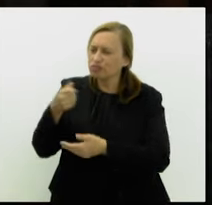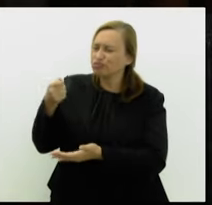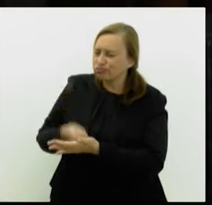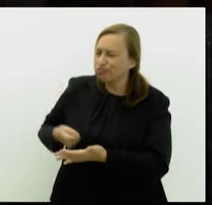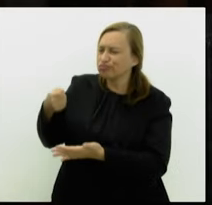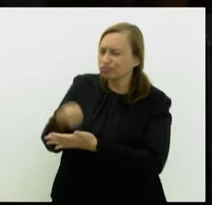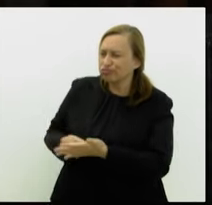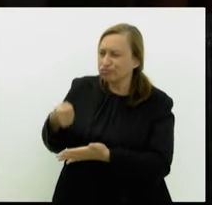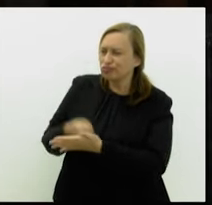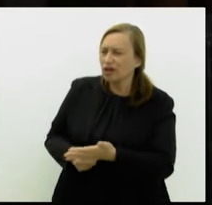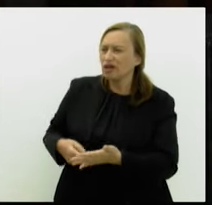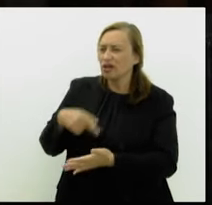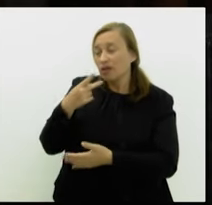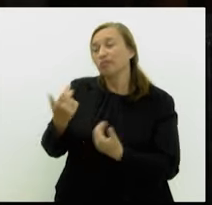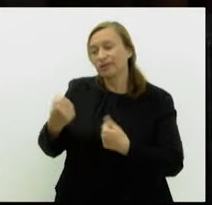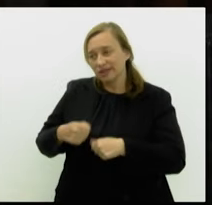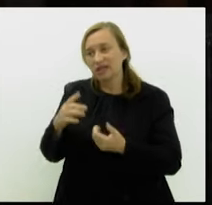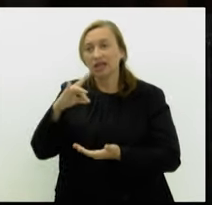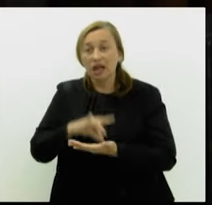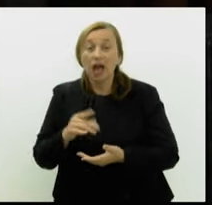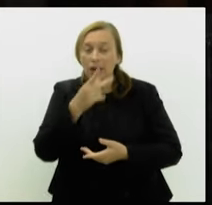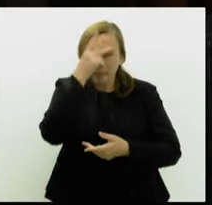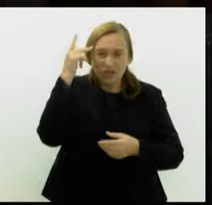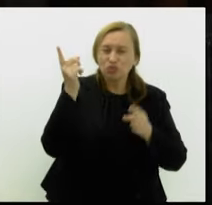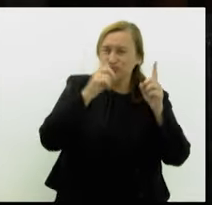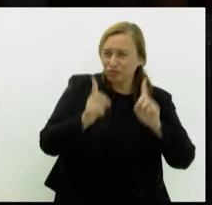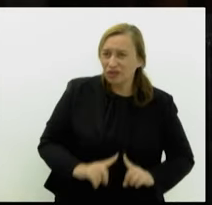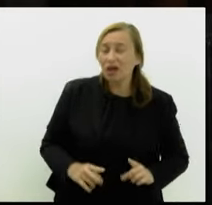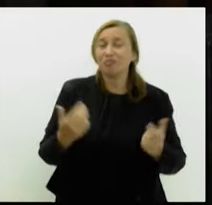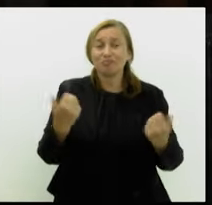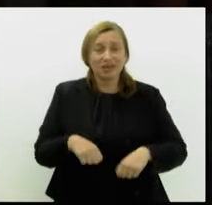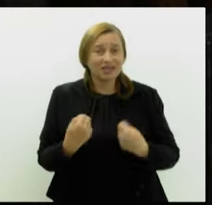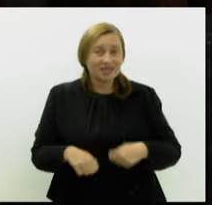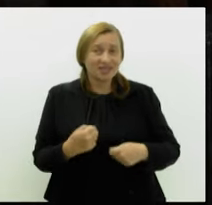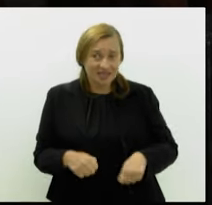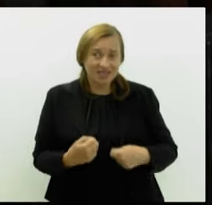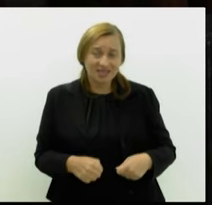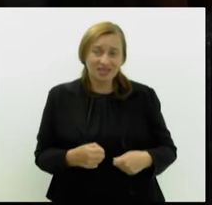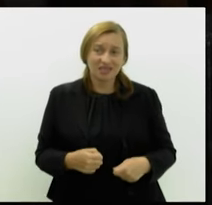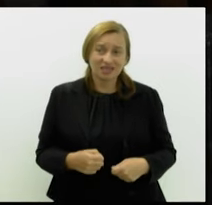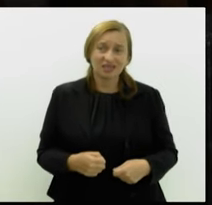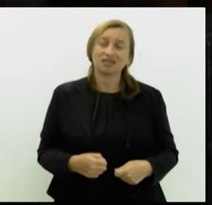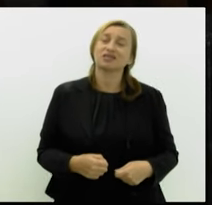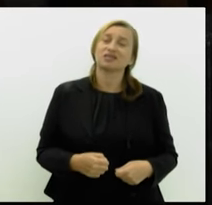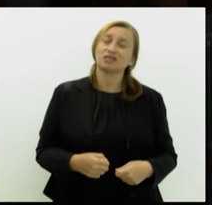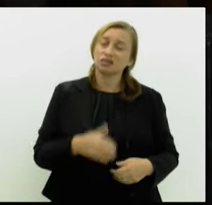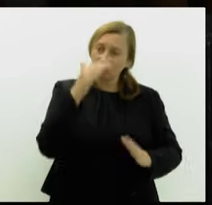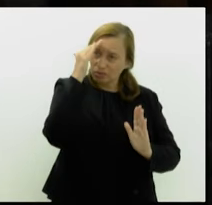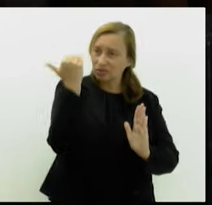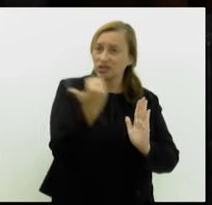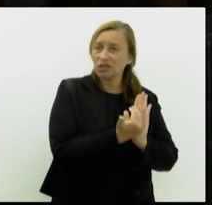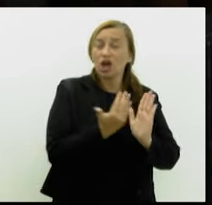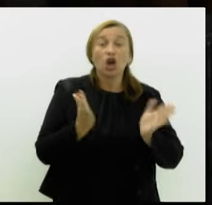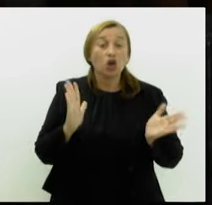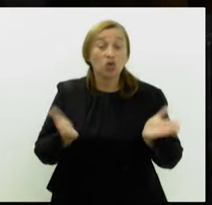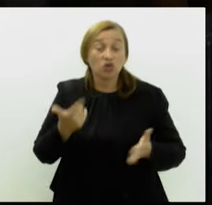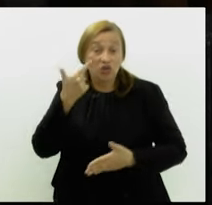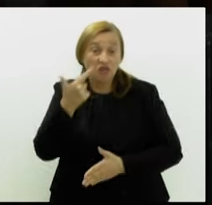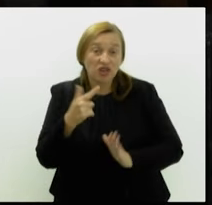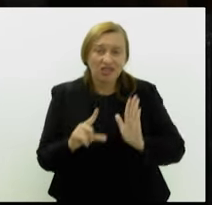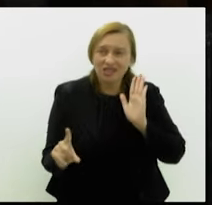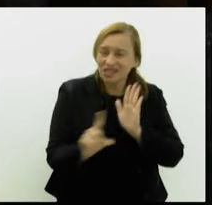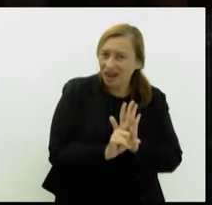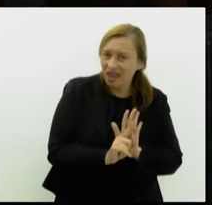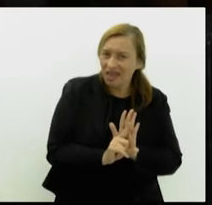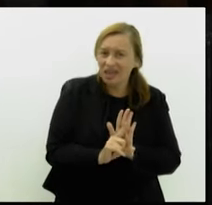esta realidade, porque a pessoa com deficiência está precisando que essa demanda seja atendida. E hoje, vendo esta lei,